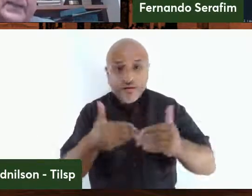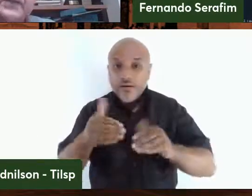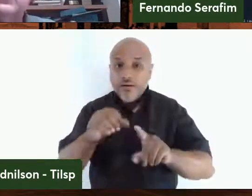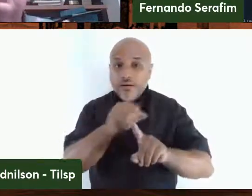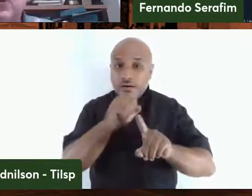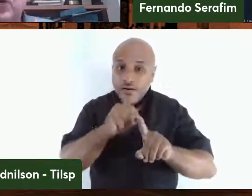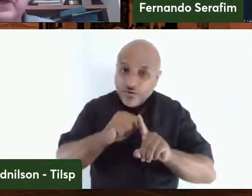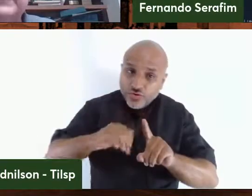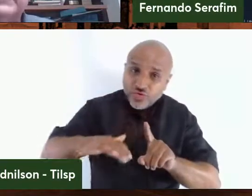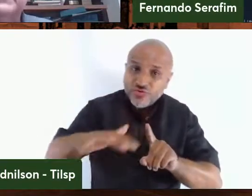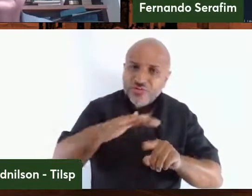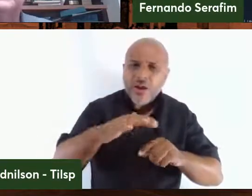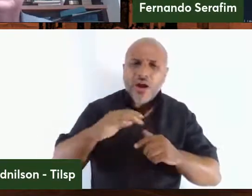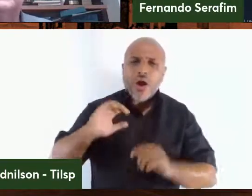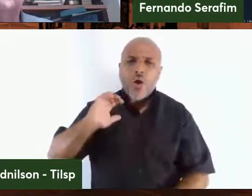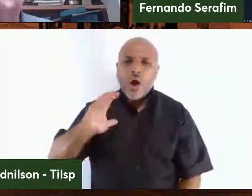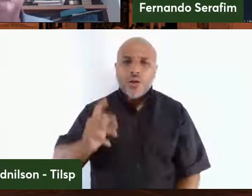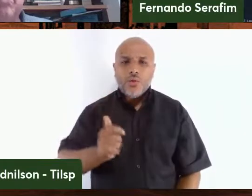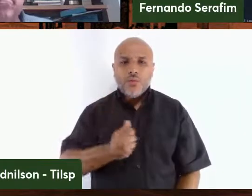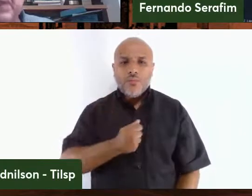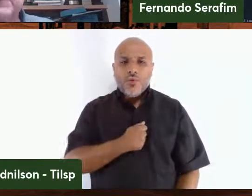sociais, antropológicas,